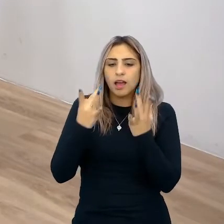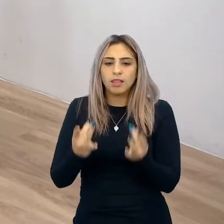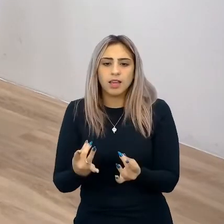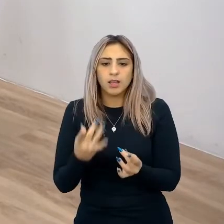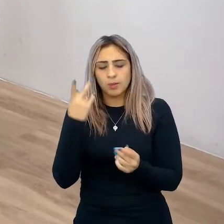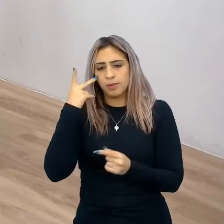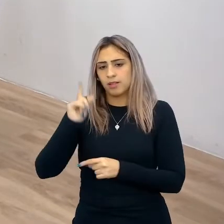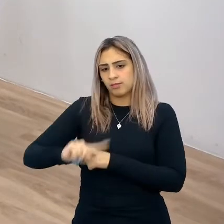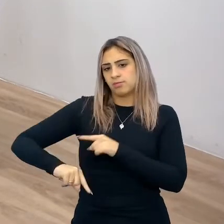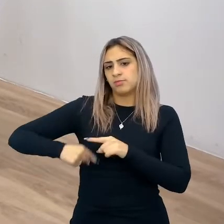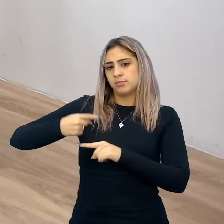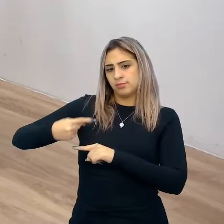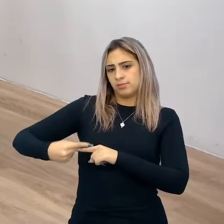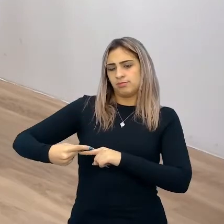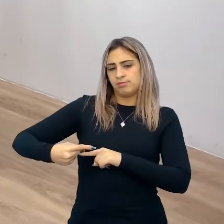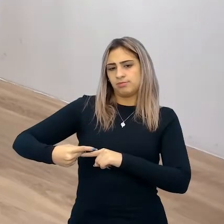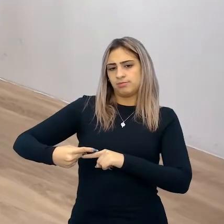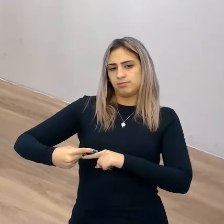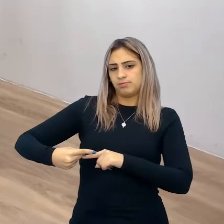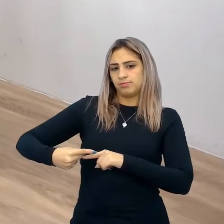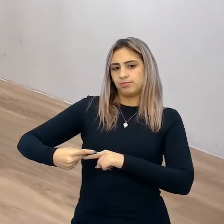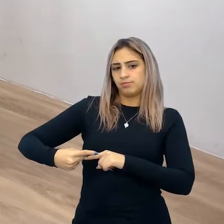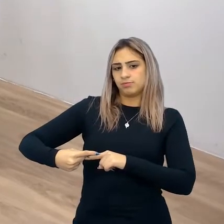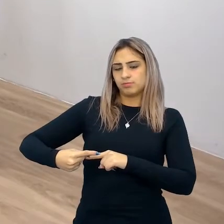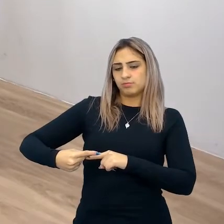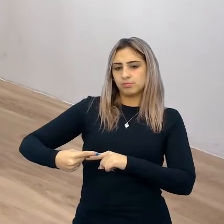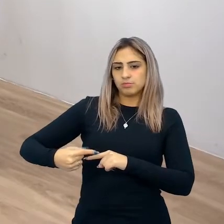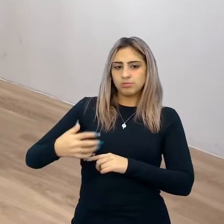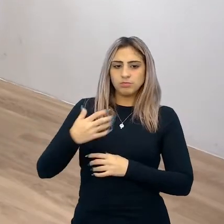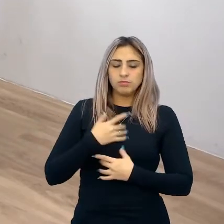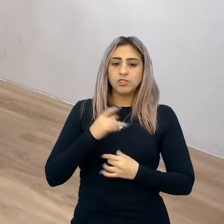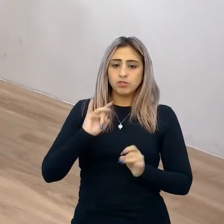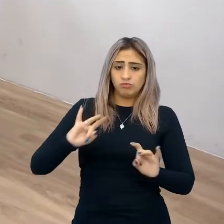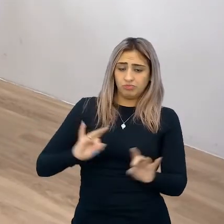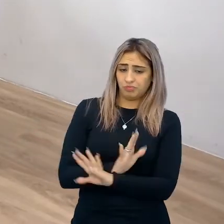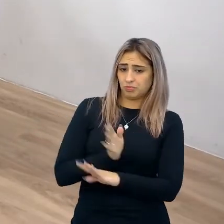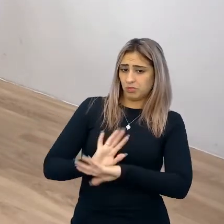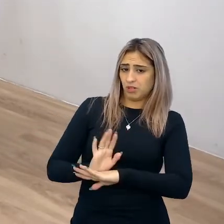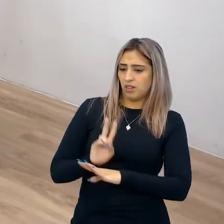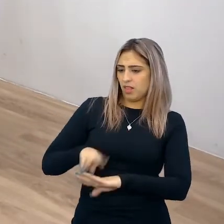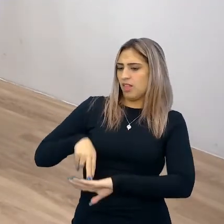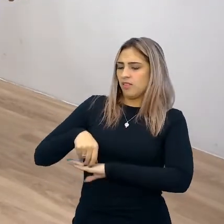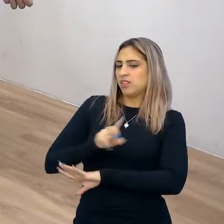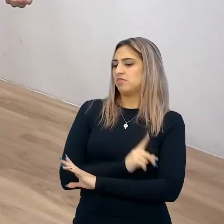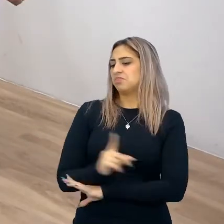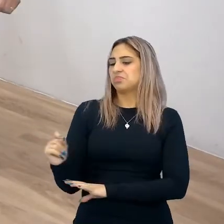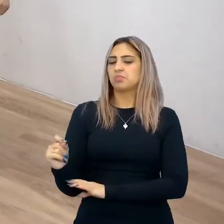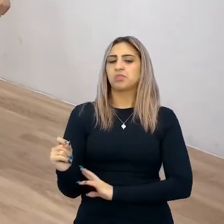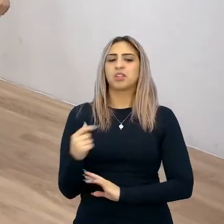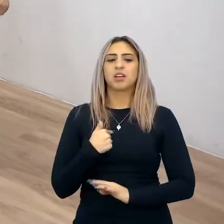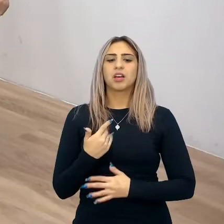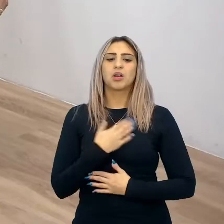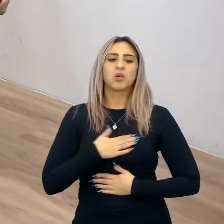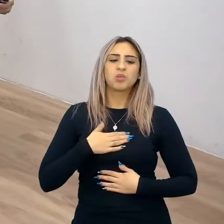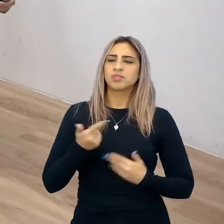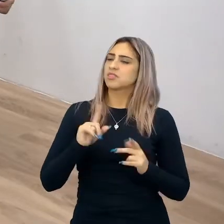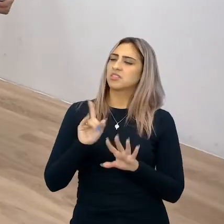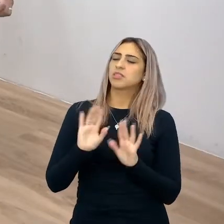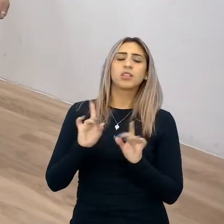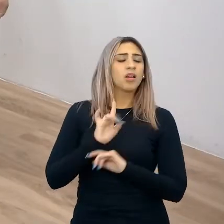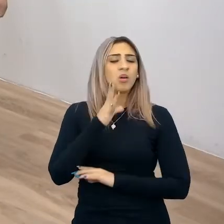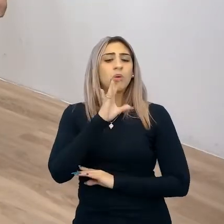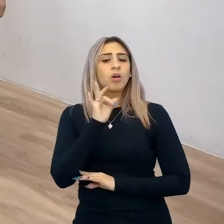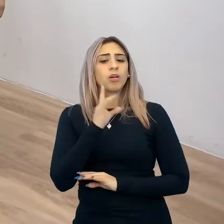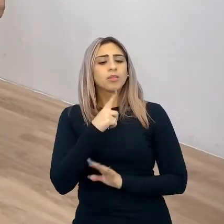depois fazer as outro críticas momento. Tal. Porque só termina o filme, todo mundo levanta e vai embora. Não. Ah, que legal. Gostei, não gostei, tchau, foi pra boca, esqueci. Vamos para